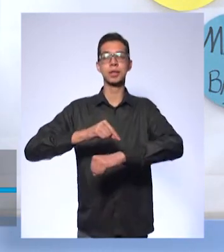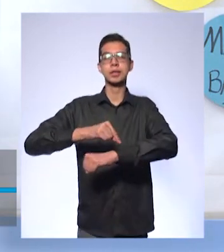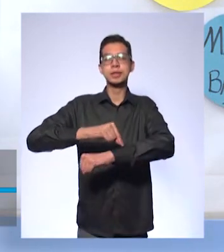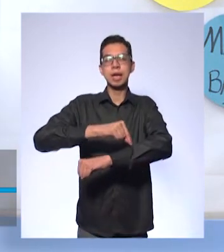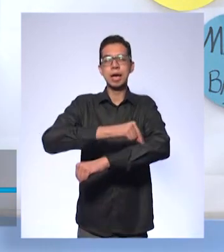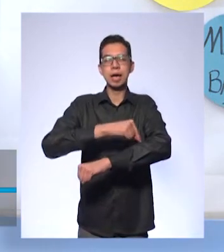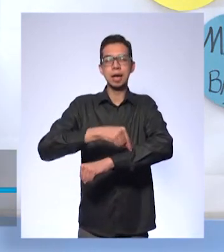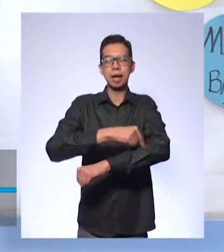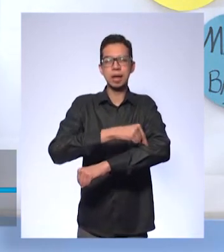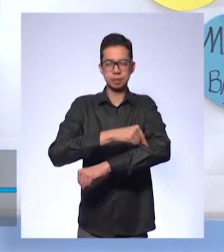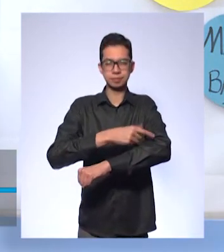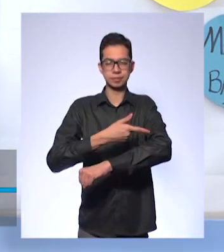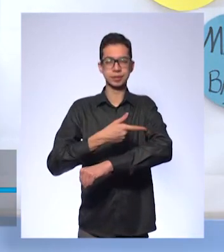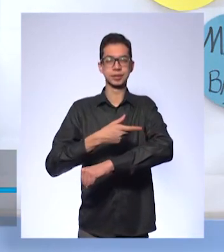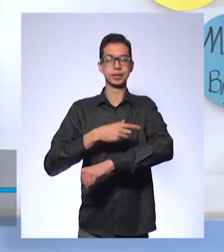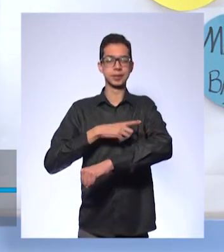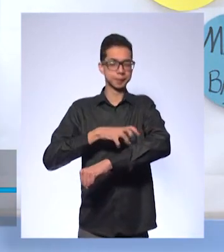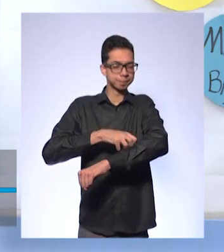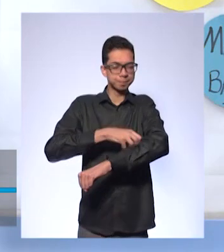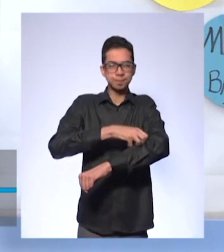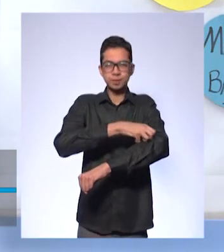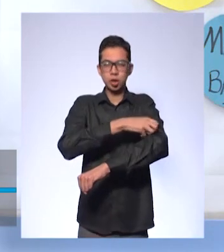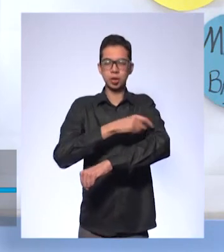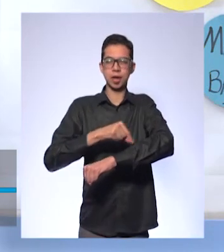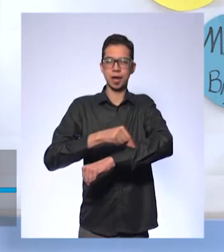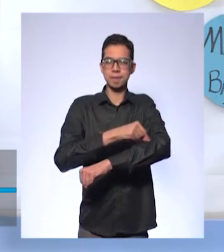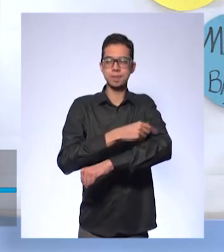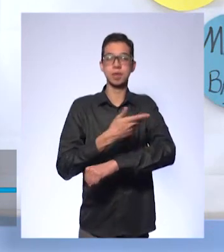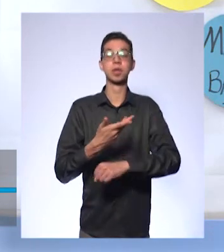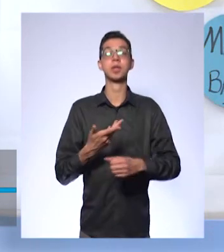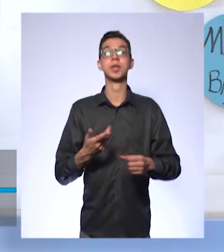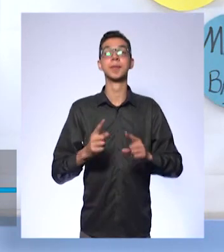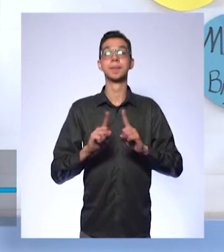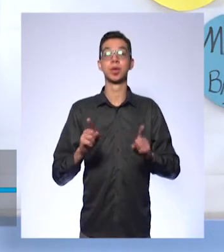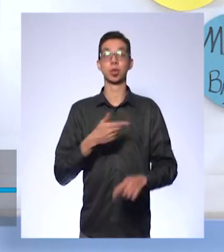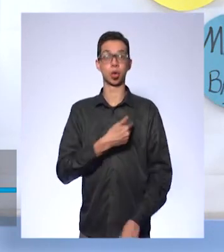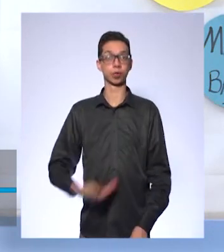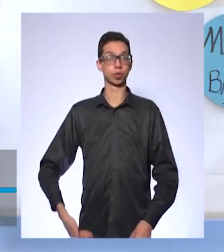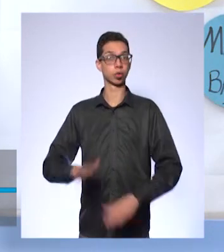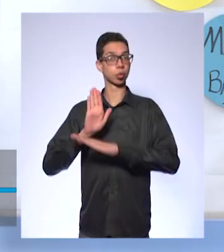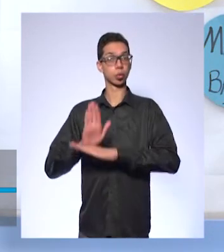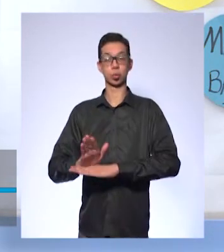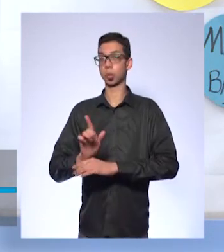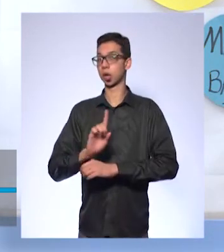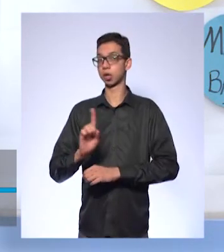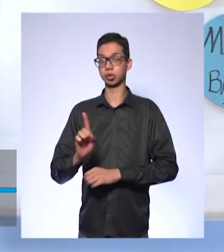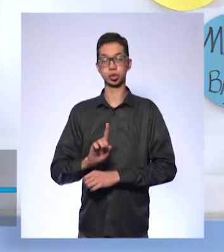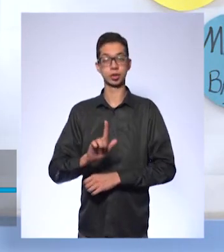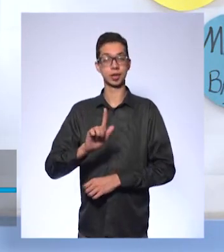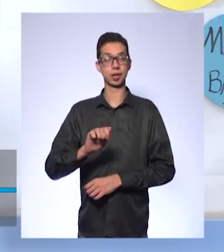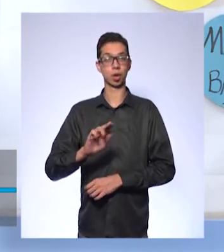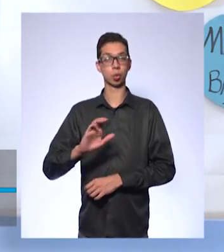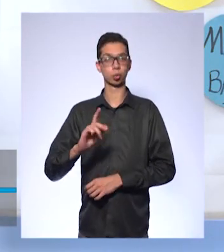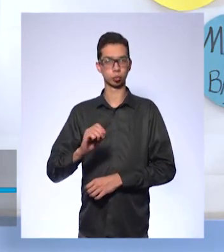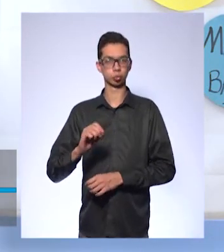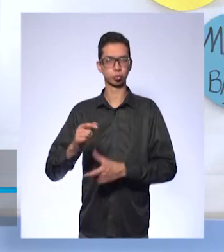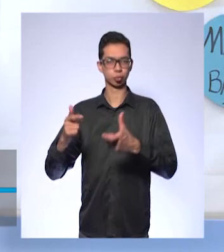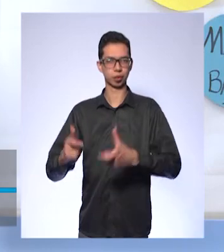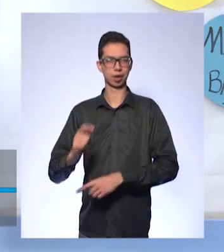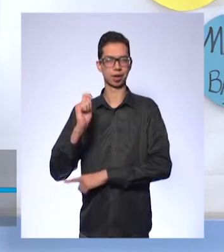central não ajudou os estancieiros gaúchos a repor aí parte do seu gado, assim, foi uma